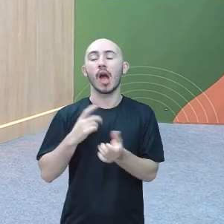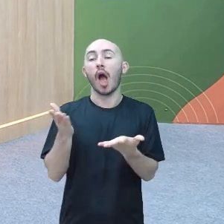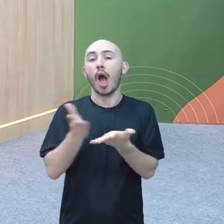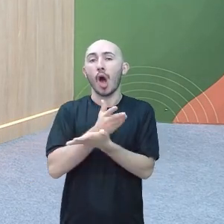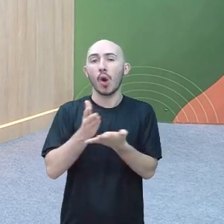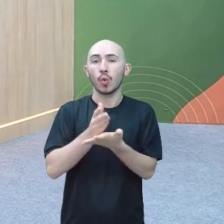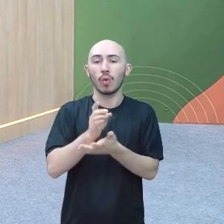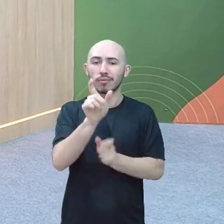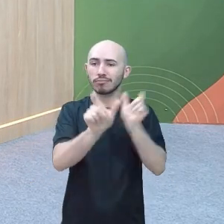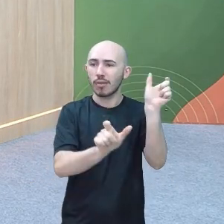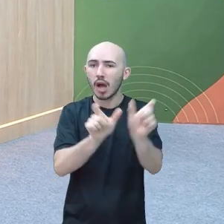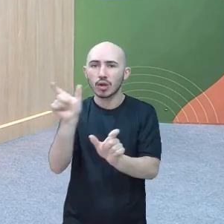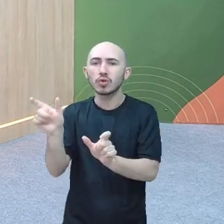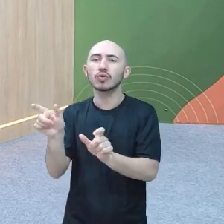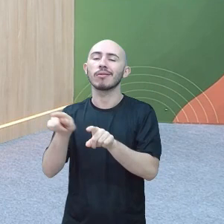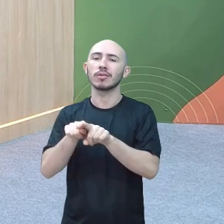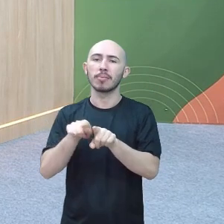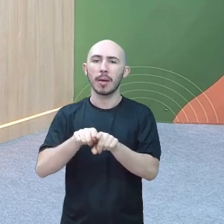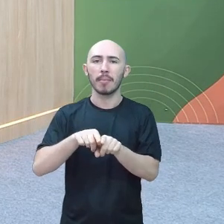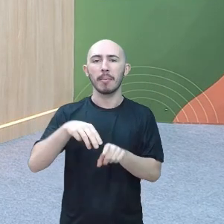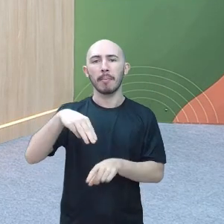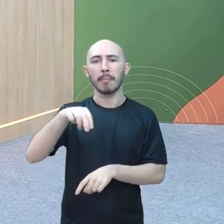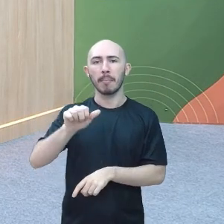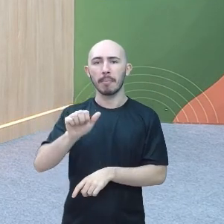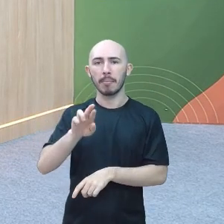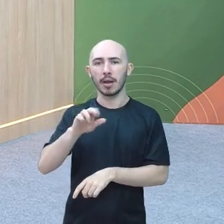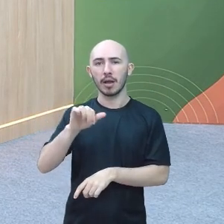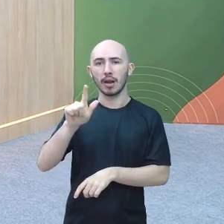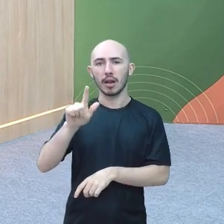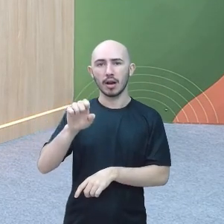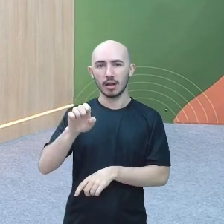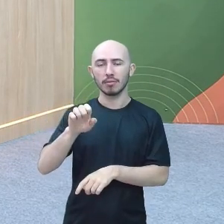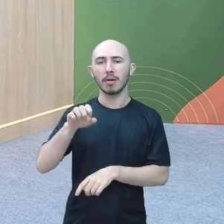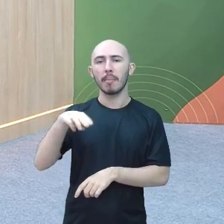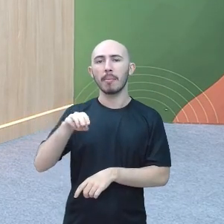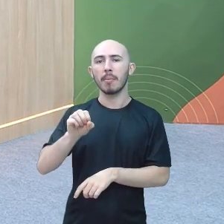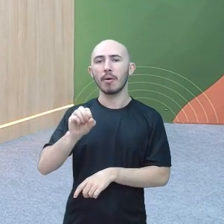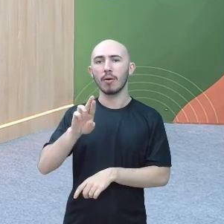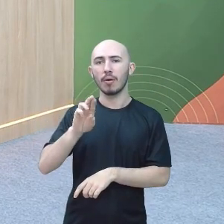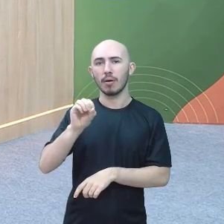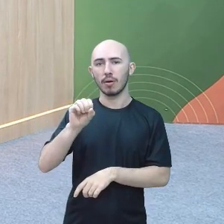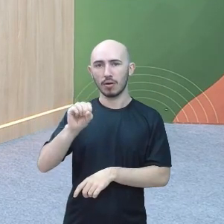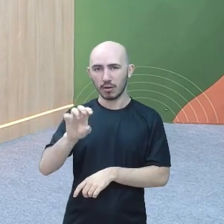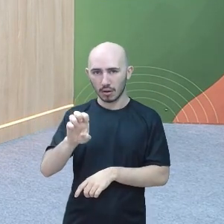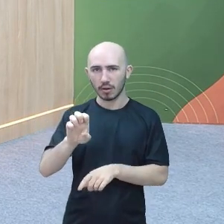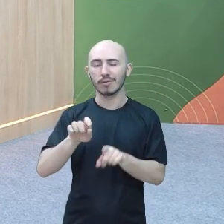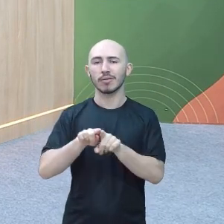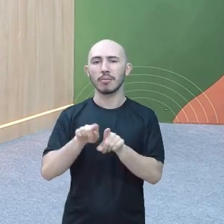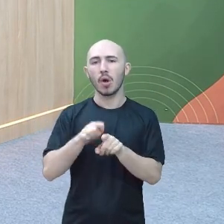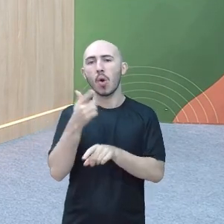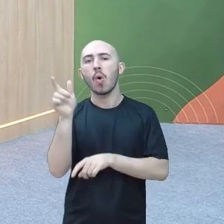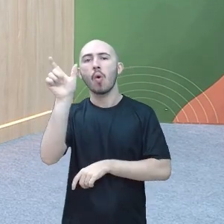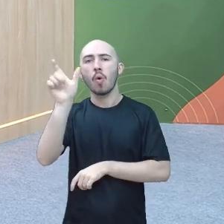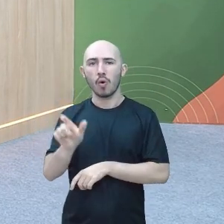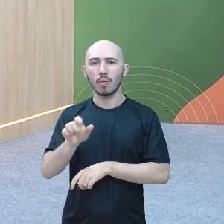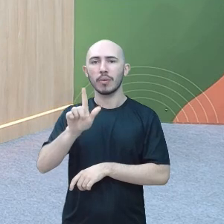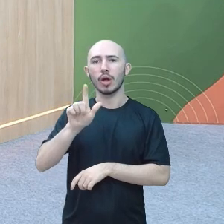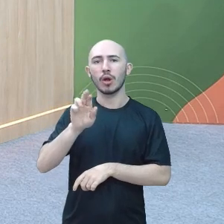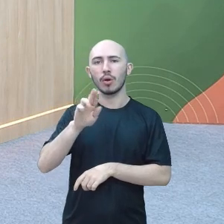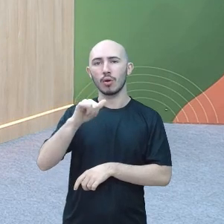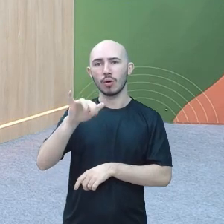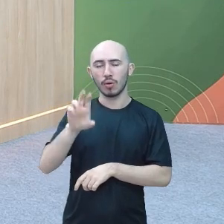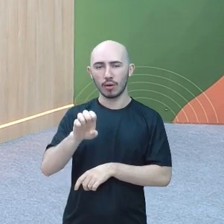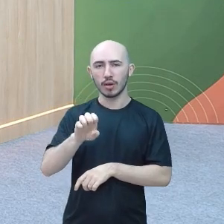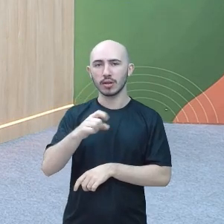época, como Mary Monroe e Louis Armstrong, né? Eles vão visitar esses soldados